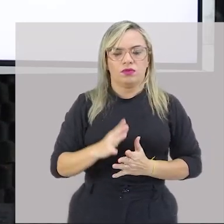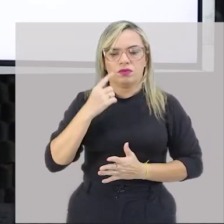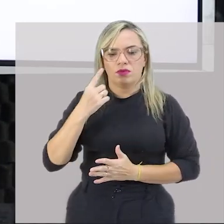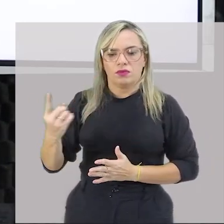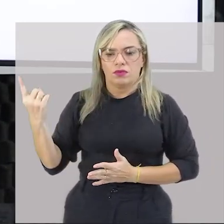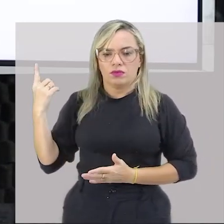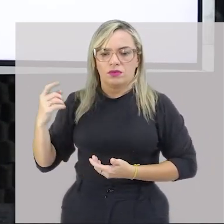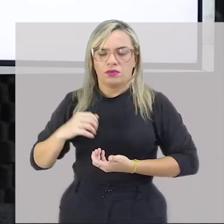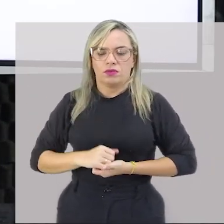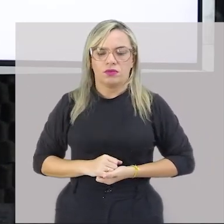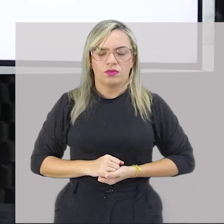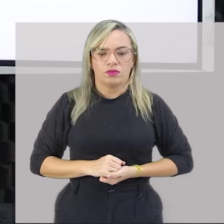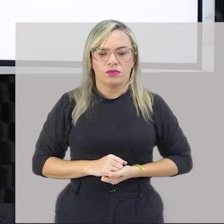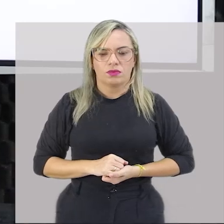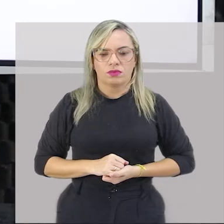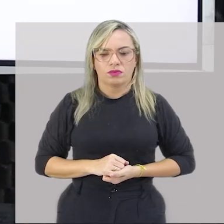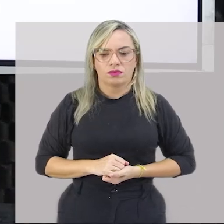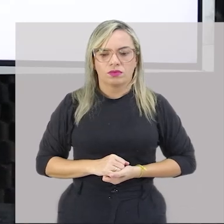Então,